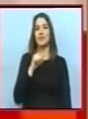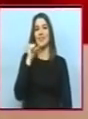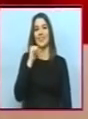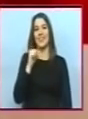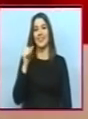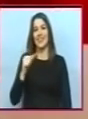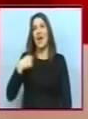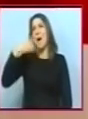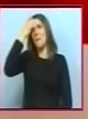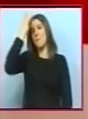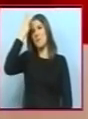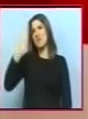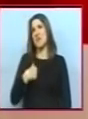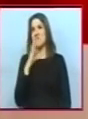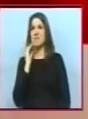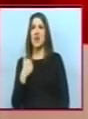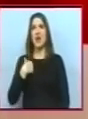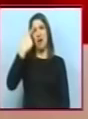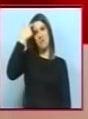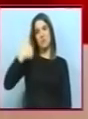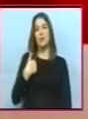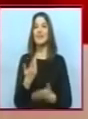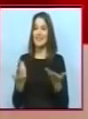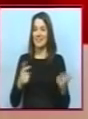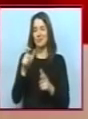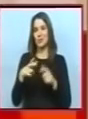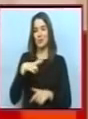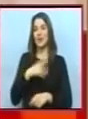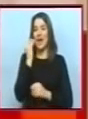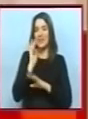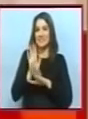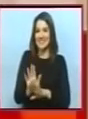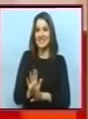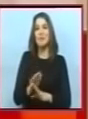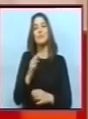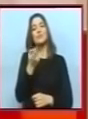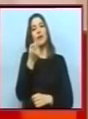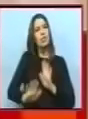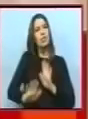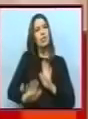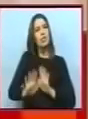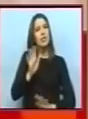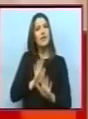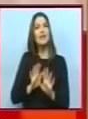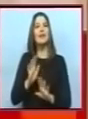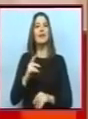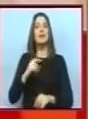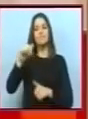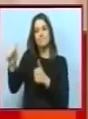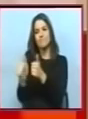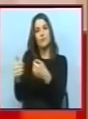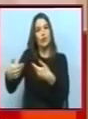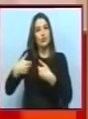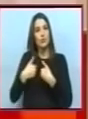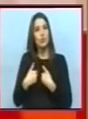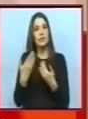que qualquer coisa. Os portugueses têm alguma relutância em recorrer às pessoas para os ajudar